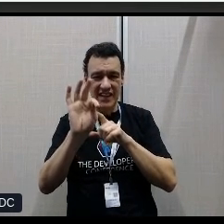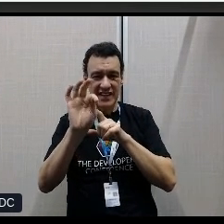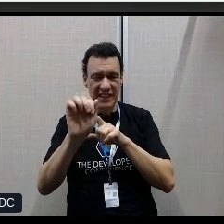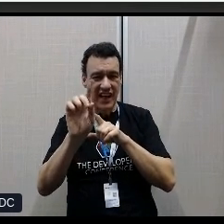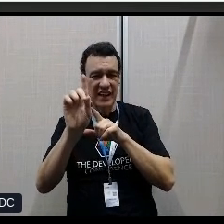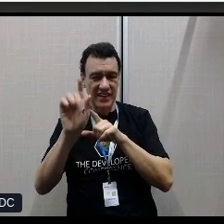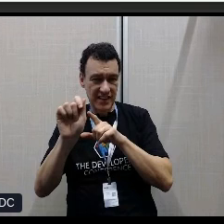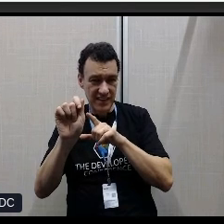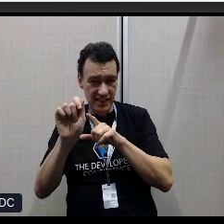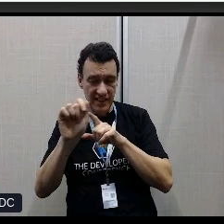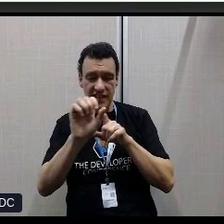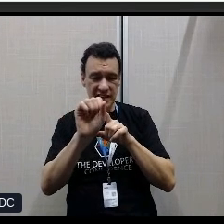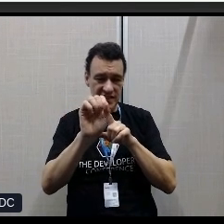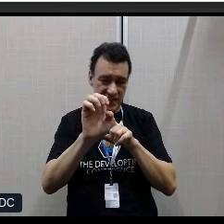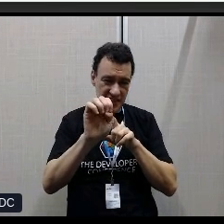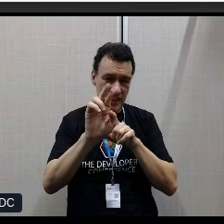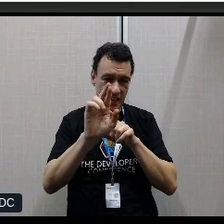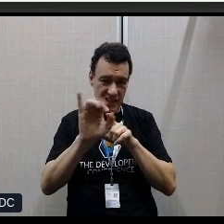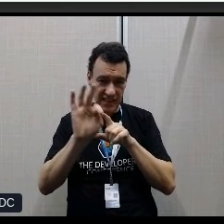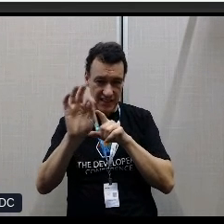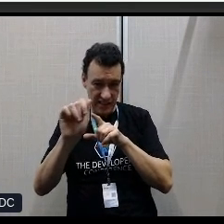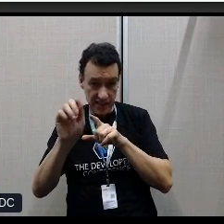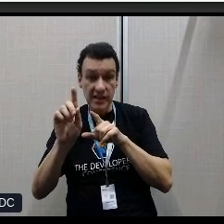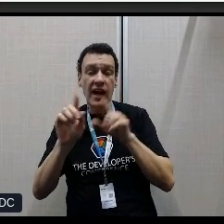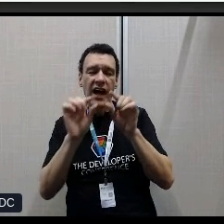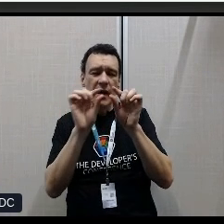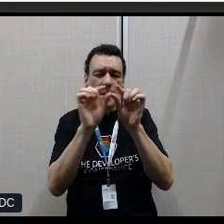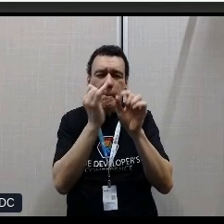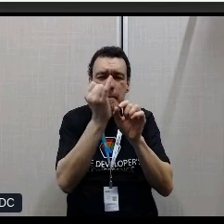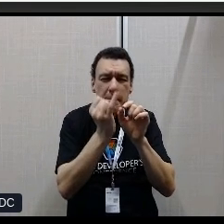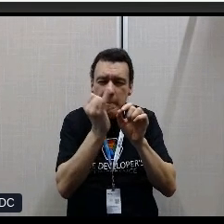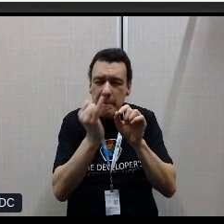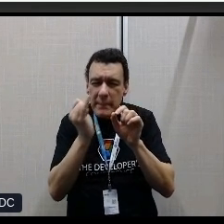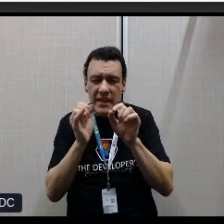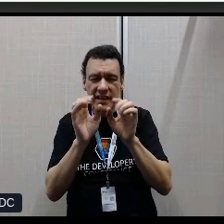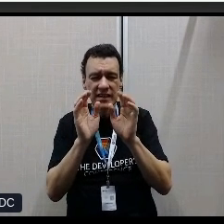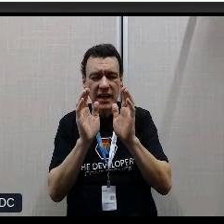mais próximas, pequenas, finas.